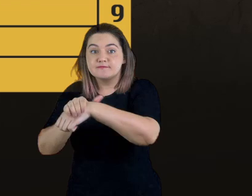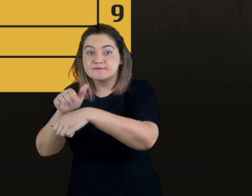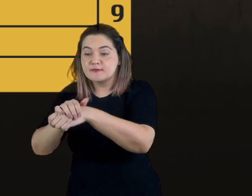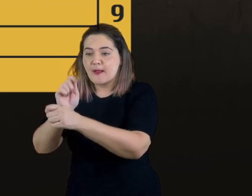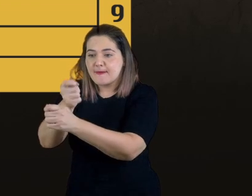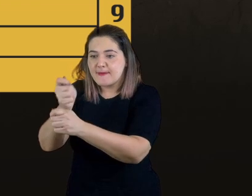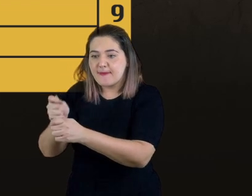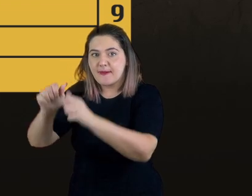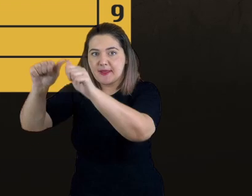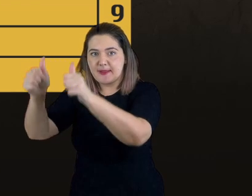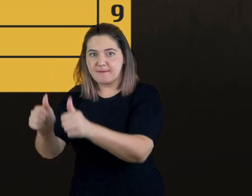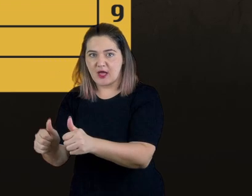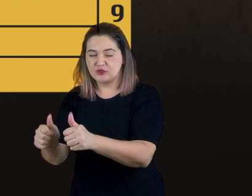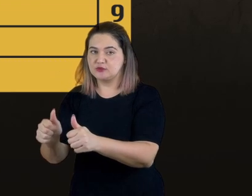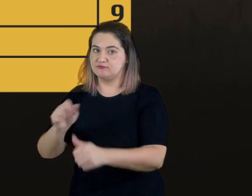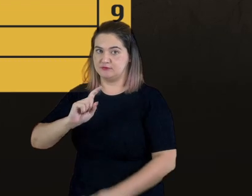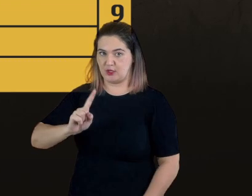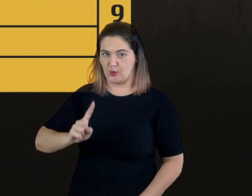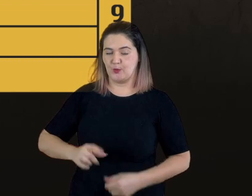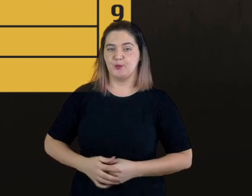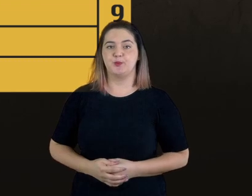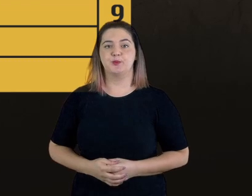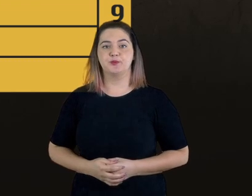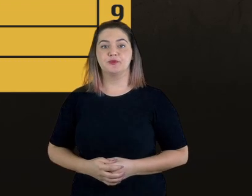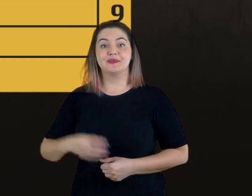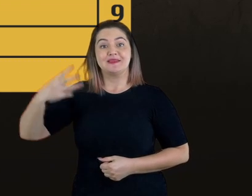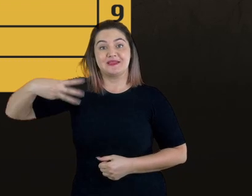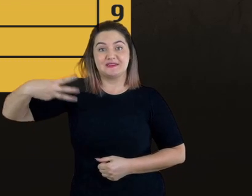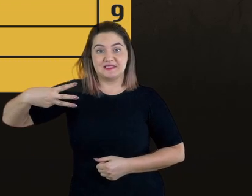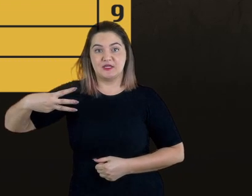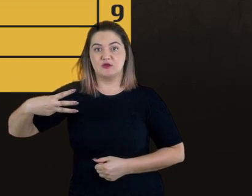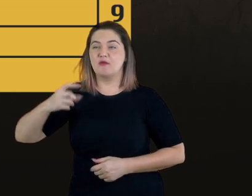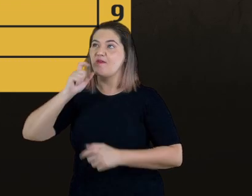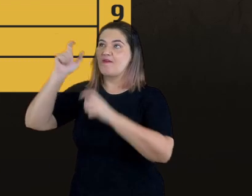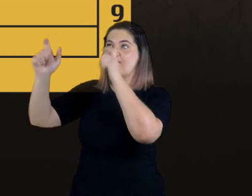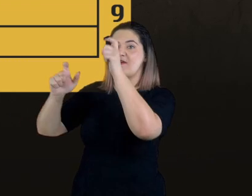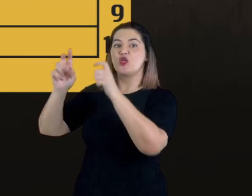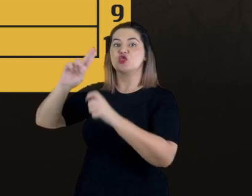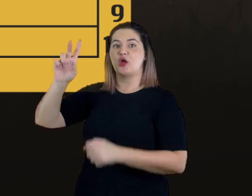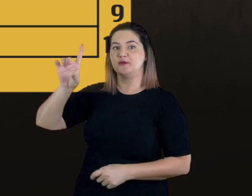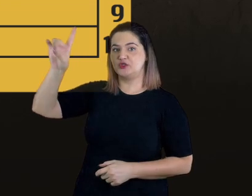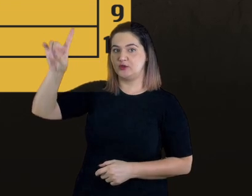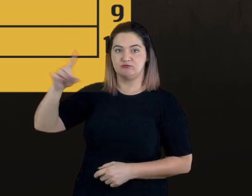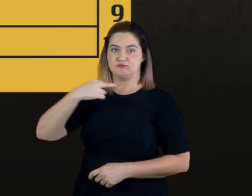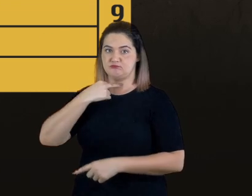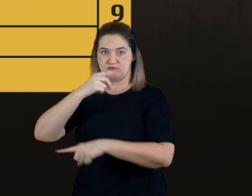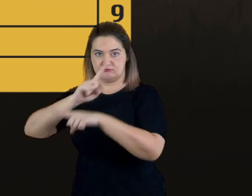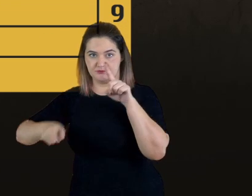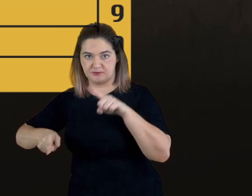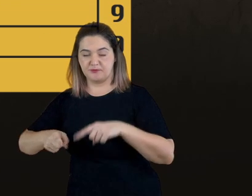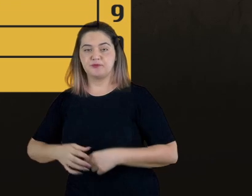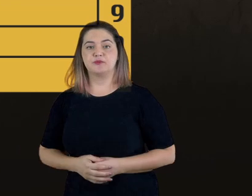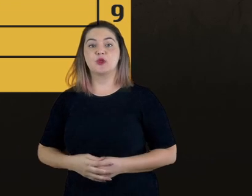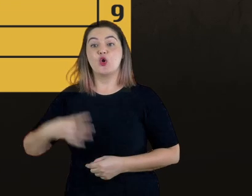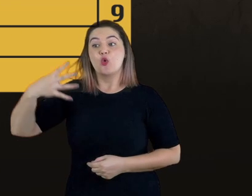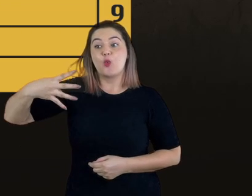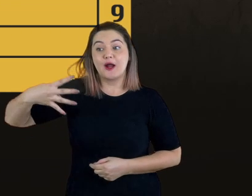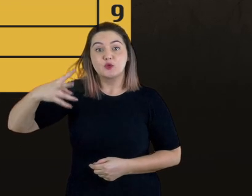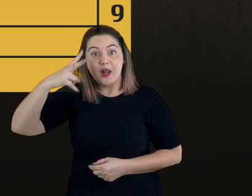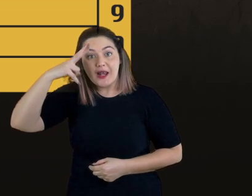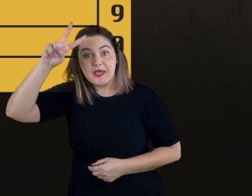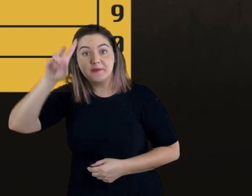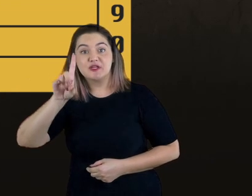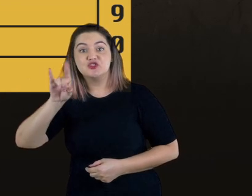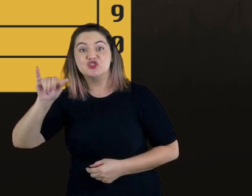de escultura. Terceiro, não tomarás o nome do Senhor teu Deus em vão. Quarto, lembra-te do dia de sábado para